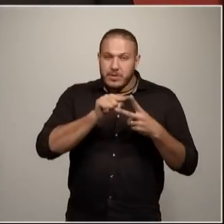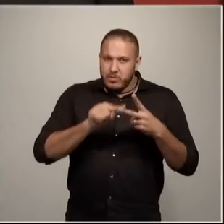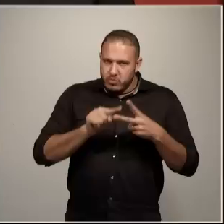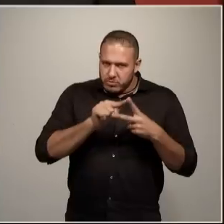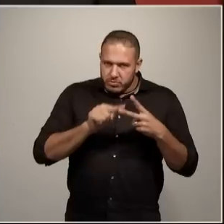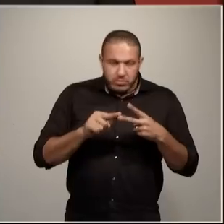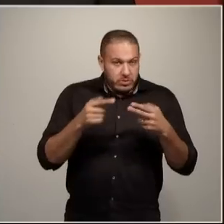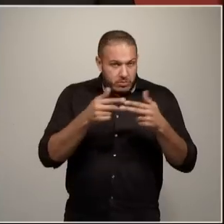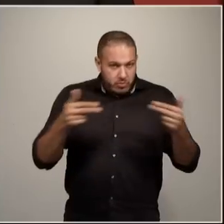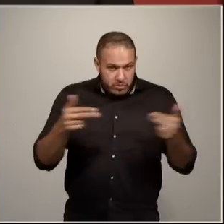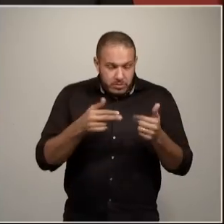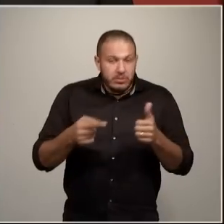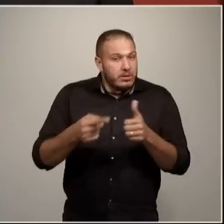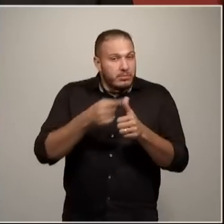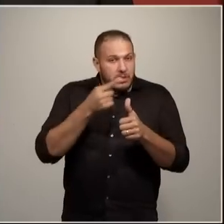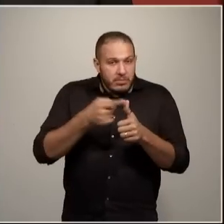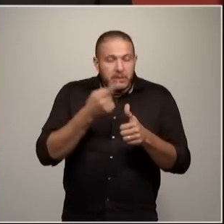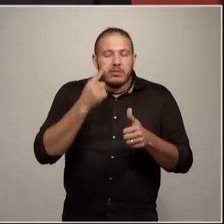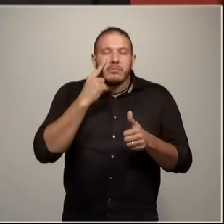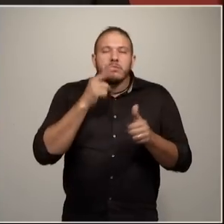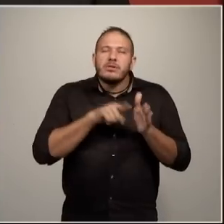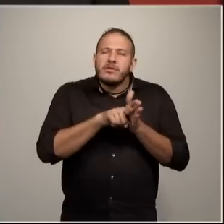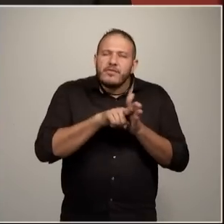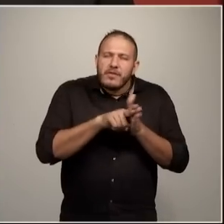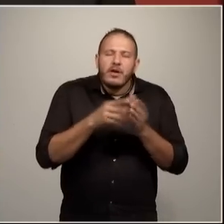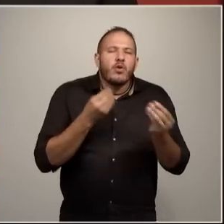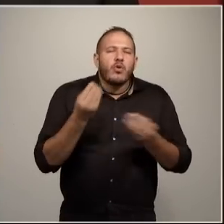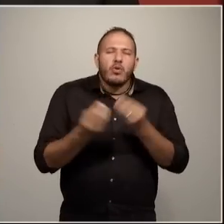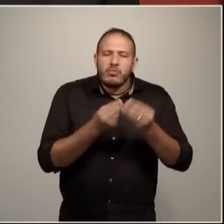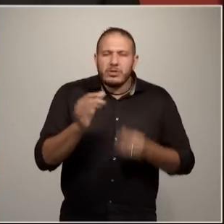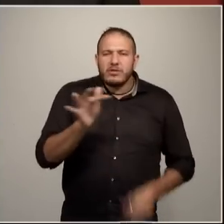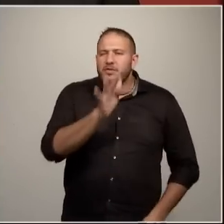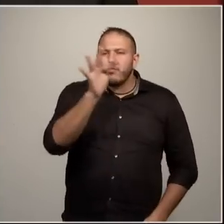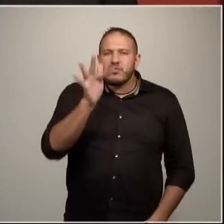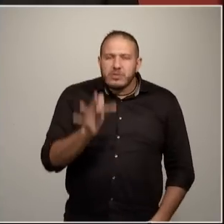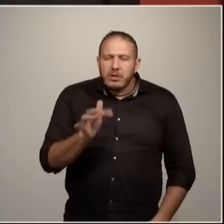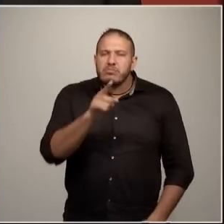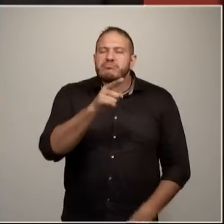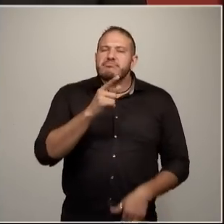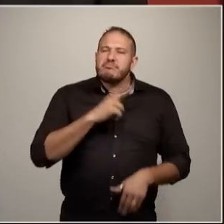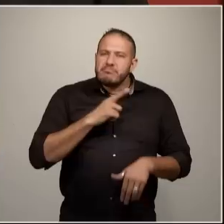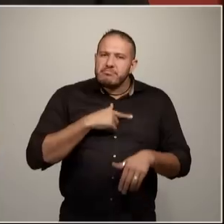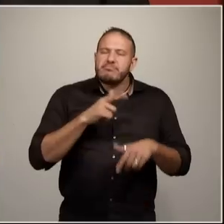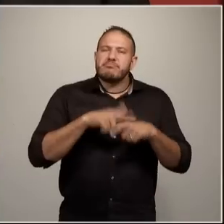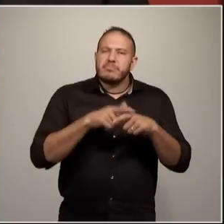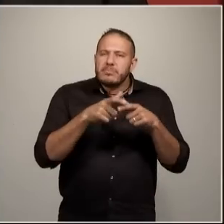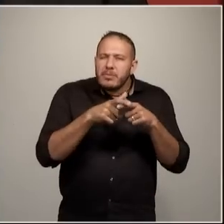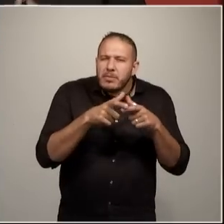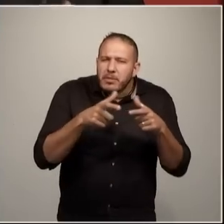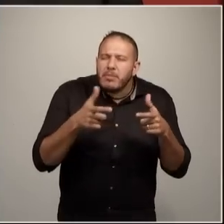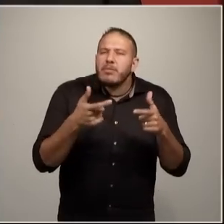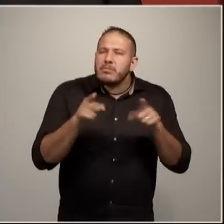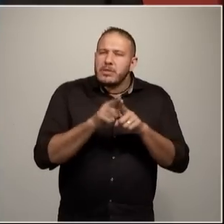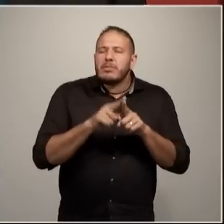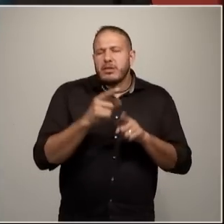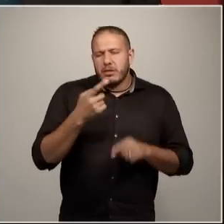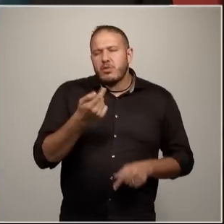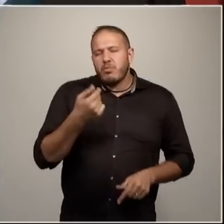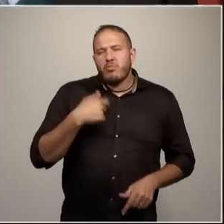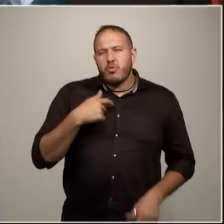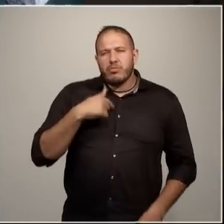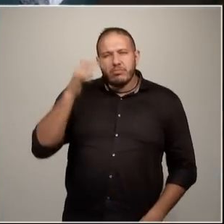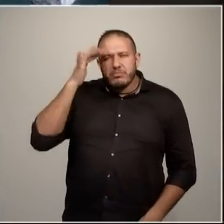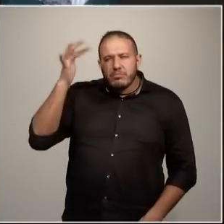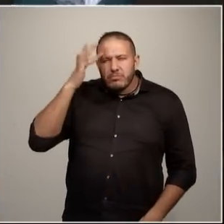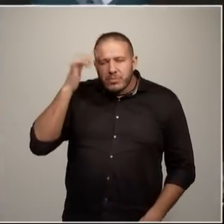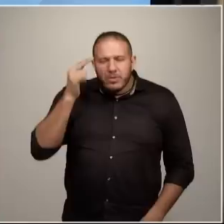Uma foi estudar o crescimento dessas funções, e a gente tem um pouco daquela teoria de pontos de máximo